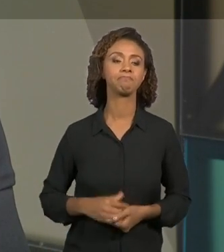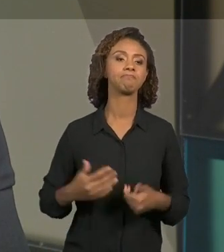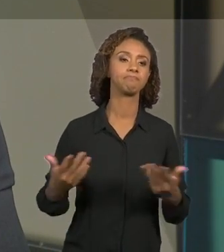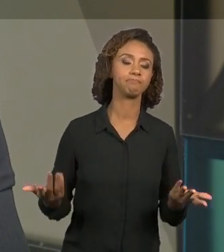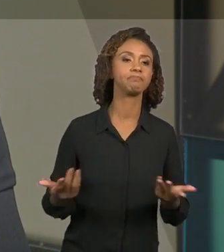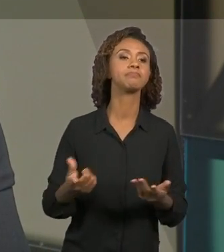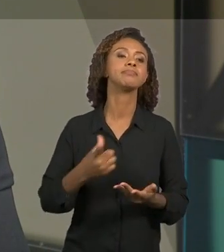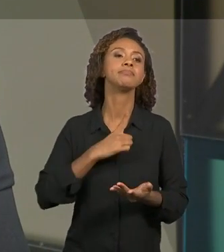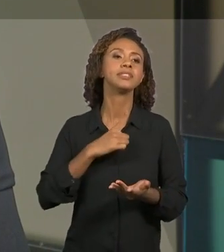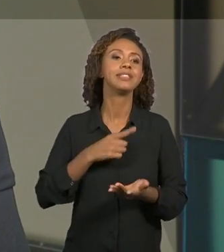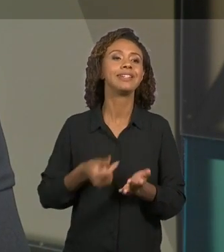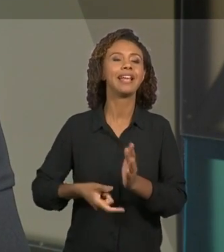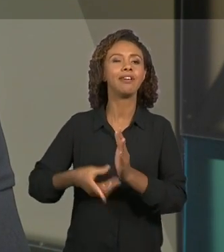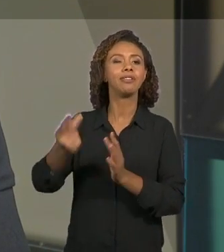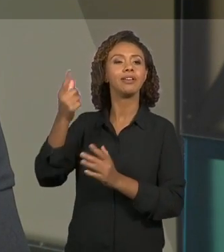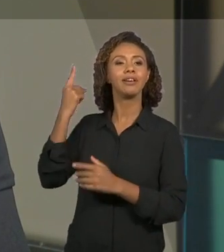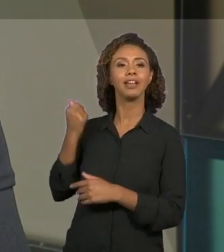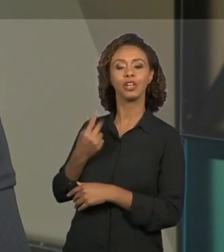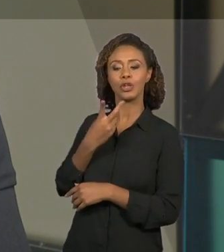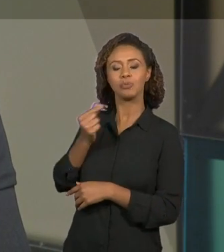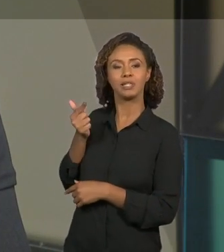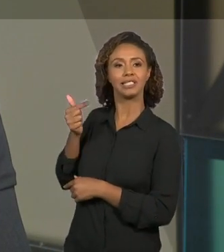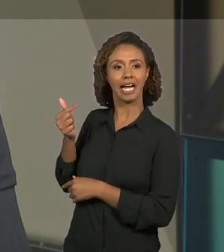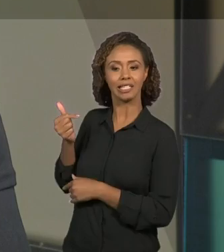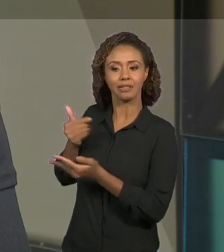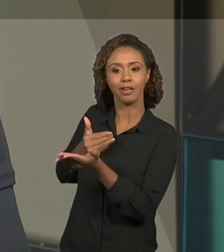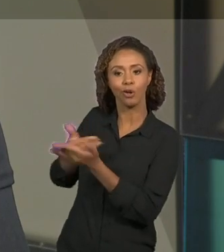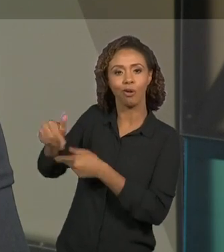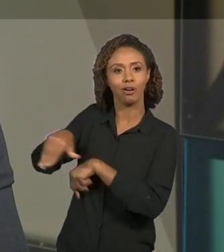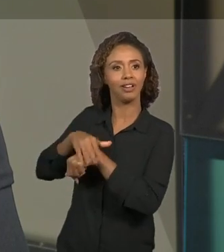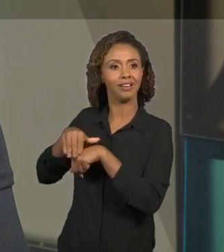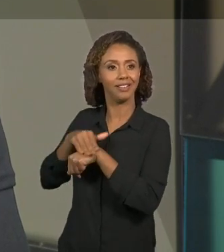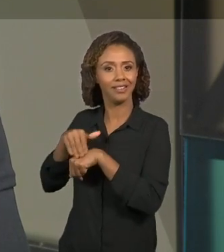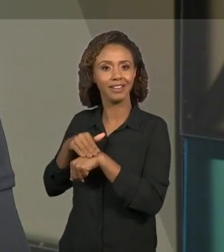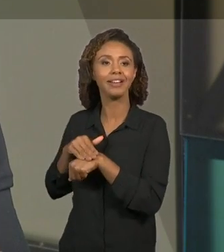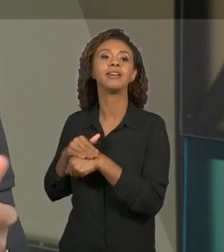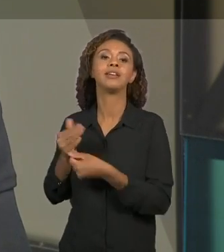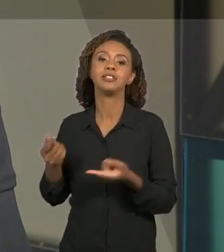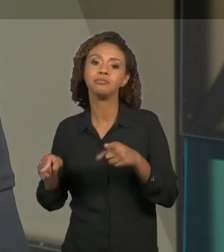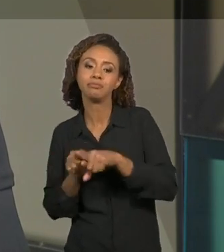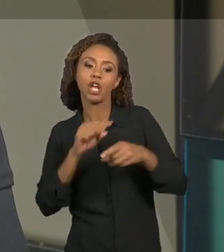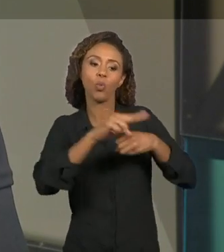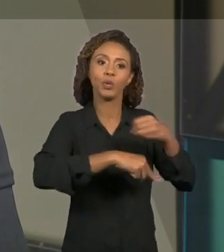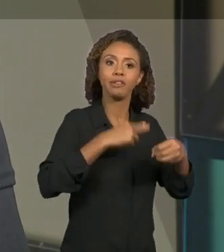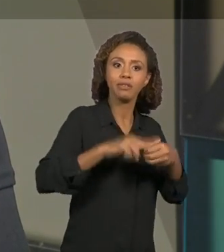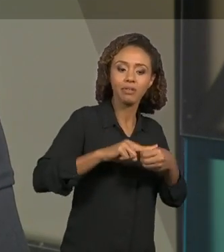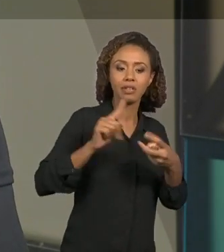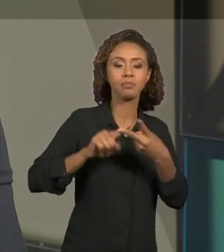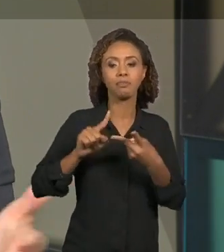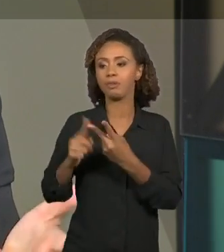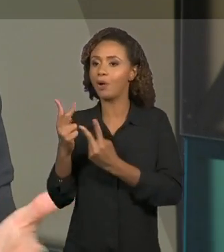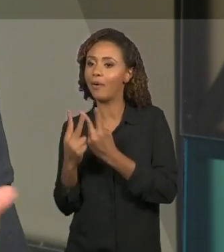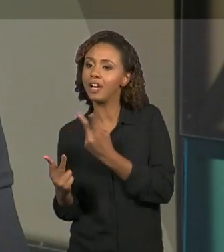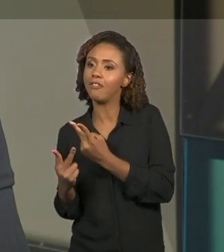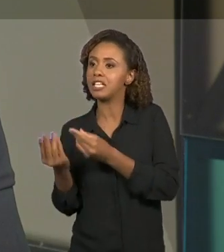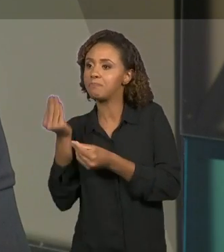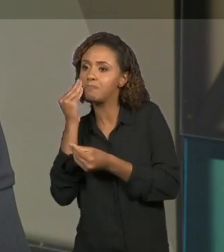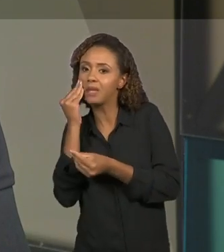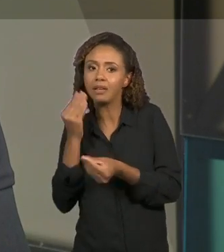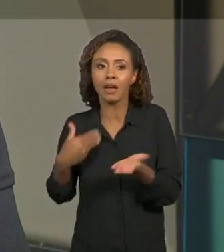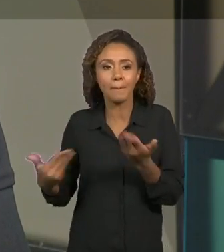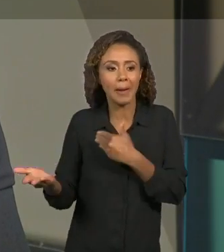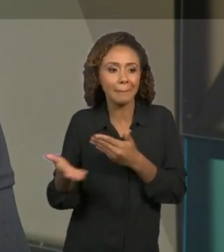de me deu início de conversa lá em 2017 a gente buscou junto a unesp junto univesp é criar